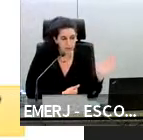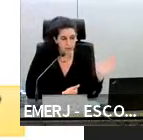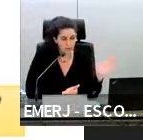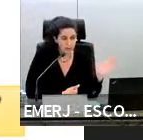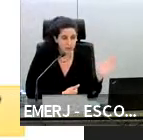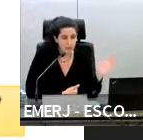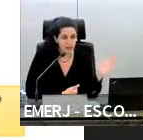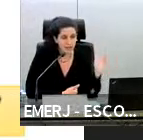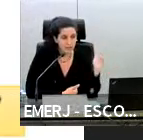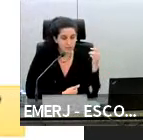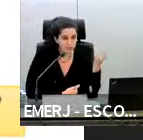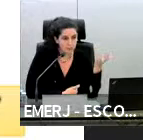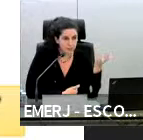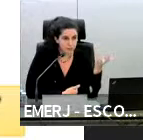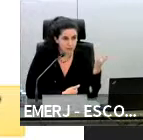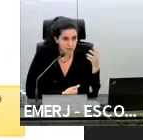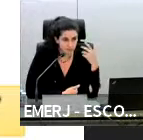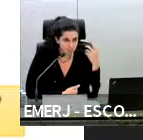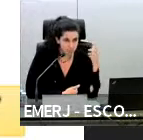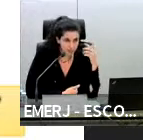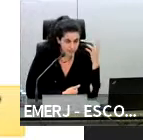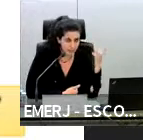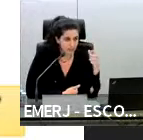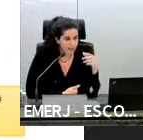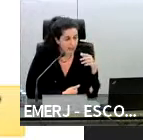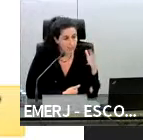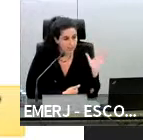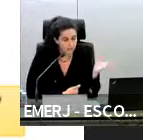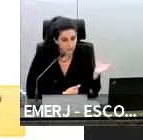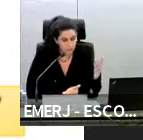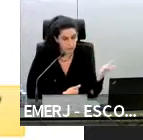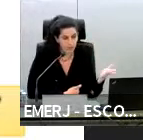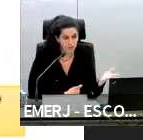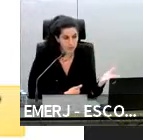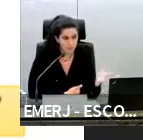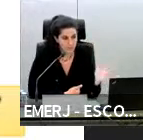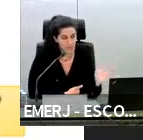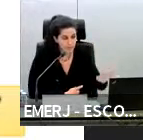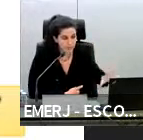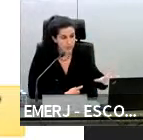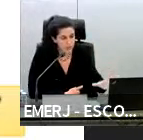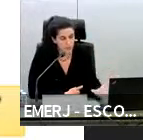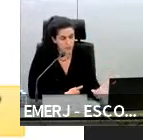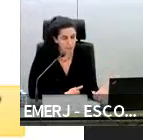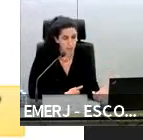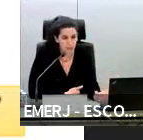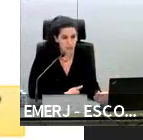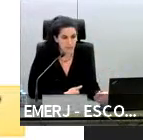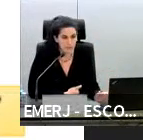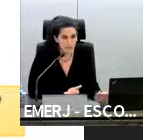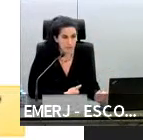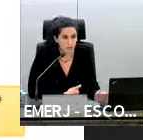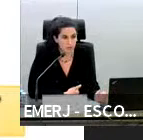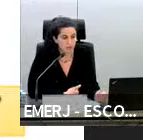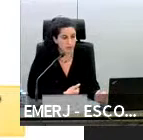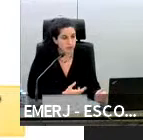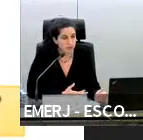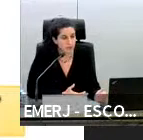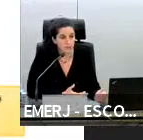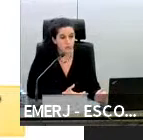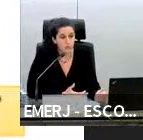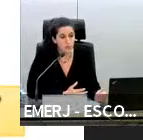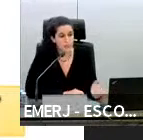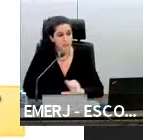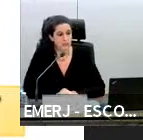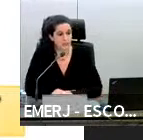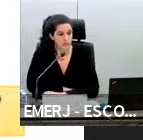coluna que eu acabei de narrar, a gente não tinha pensado nela, mas os dados se apresentaram assim, a gente mapeou o que se apresentou. No